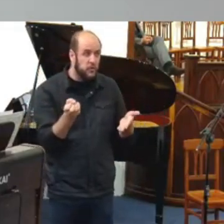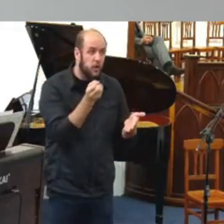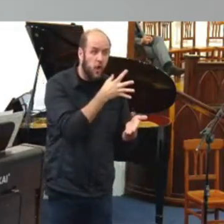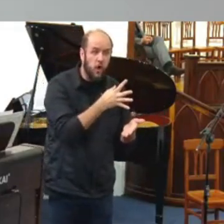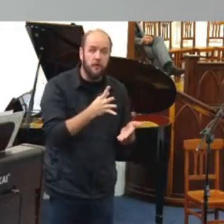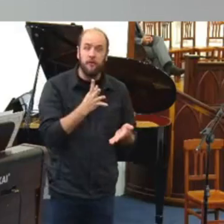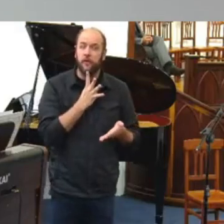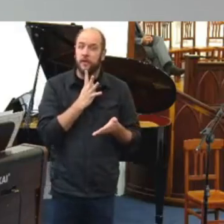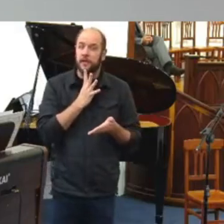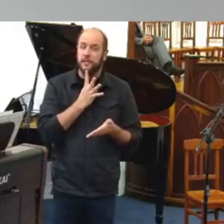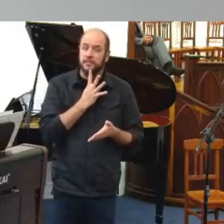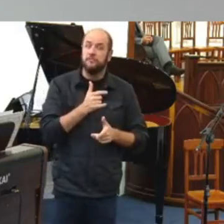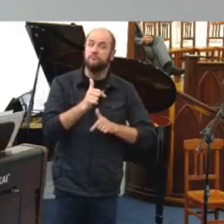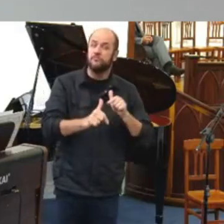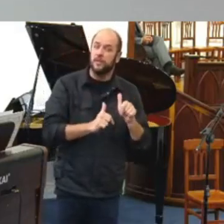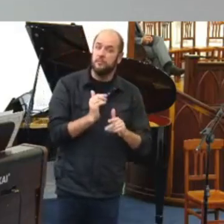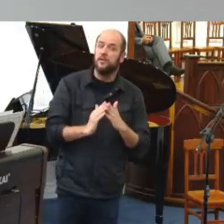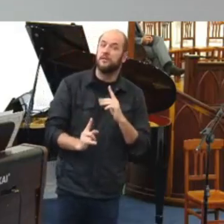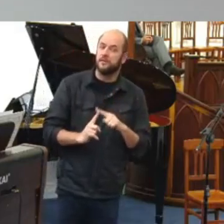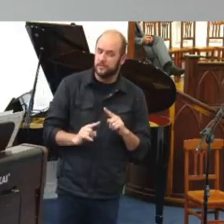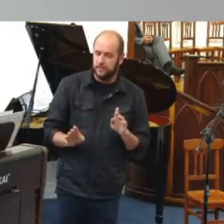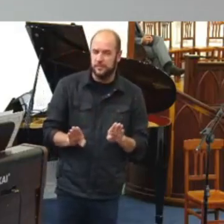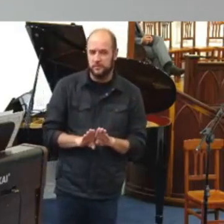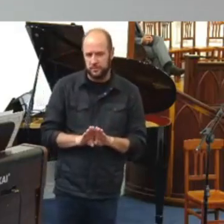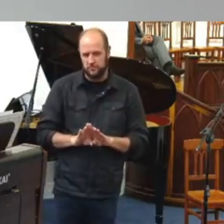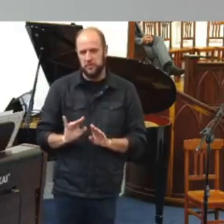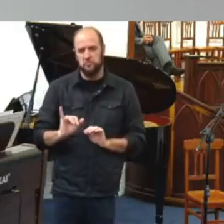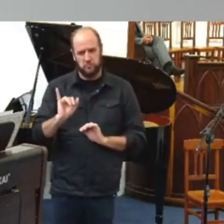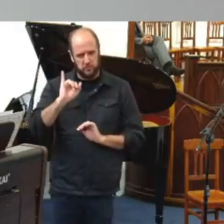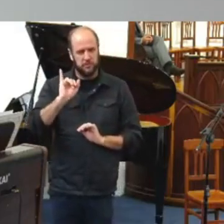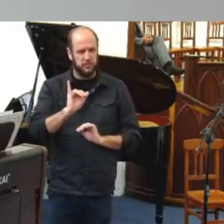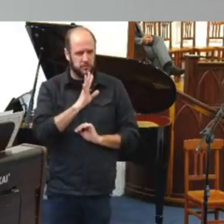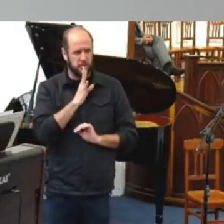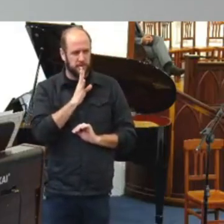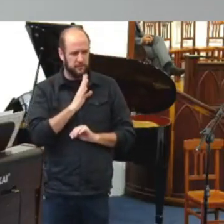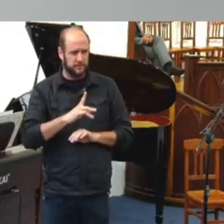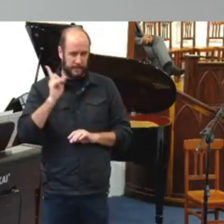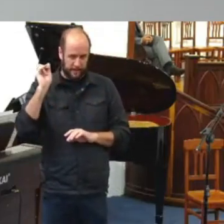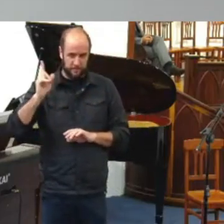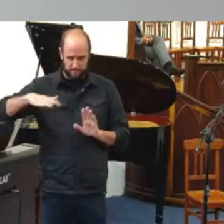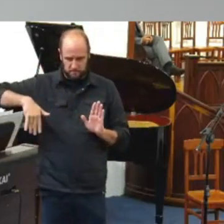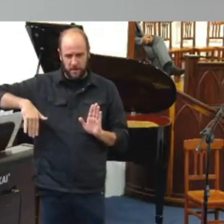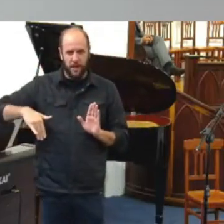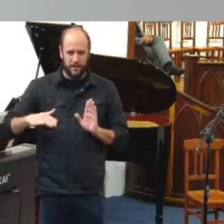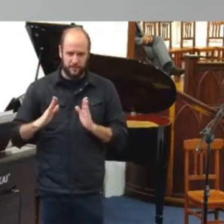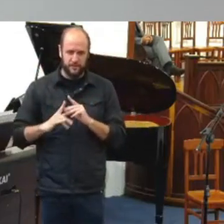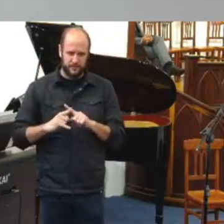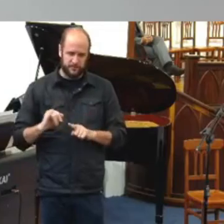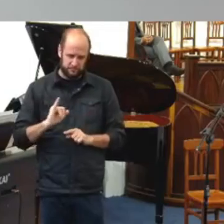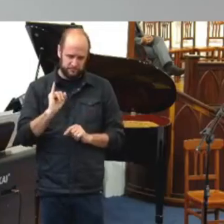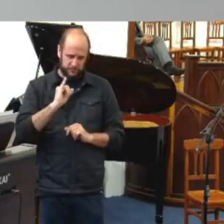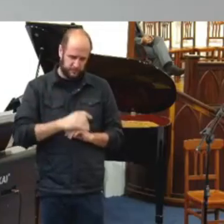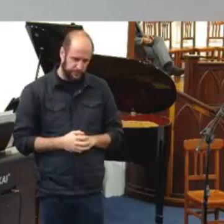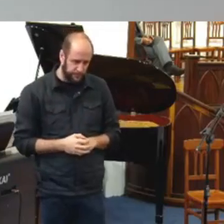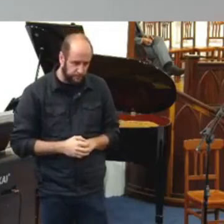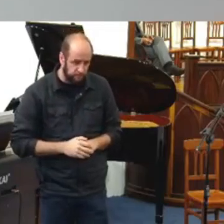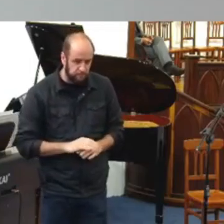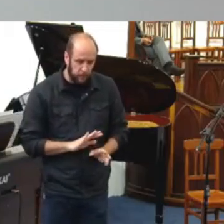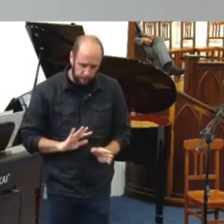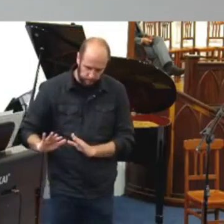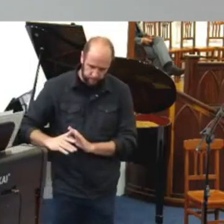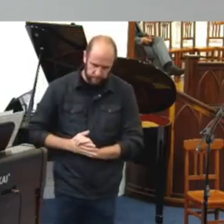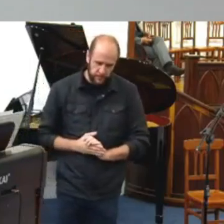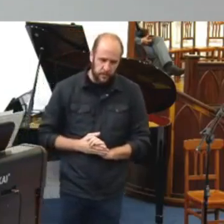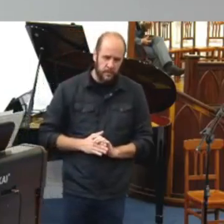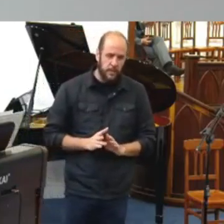conhecendo essa realidade de igreja também, ali na Baixada Santista. Queridos, eu quero convidá-los a abrir a